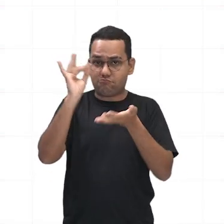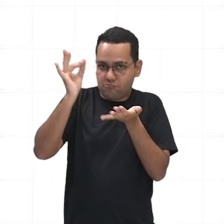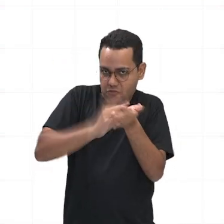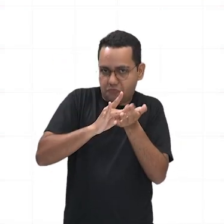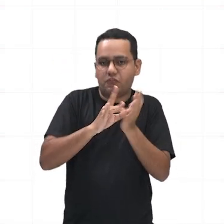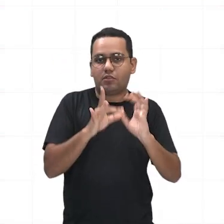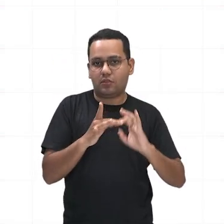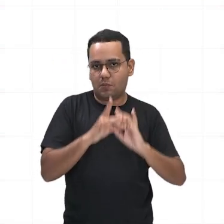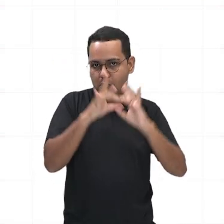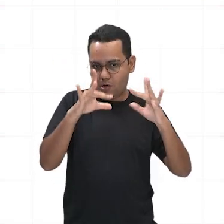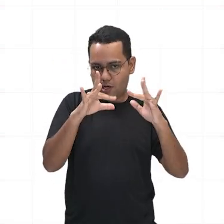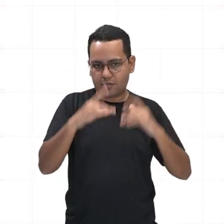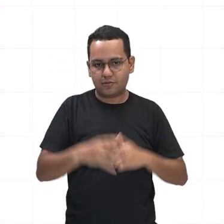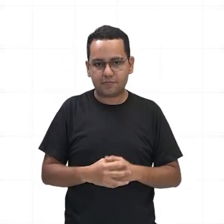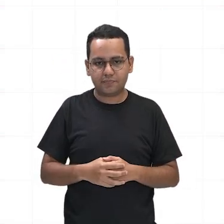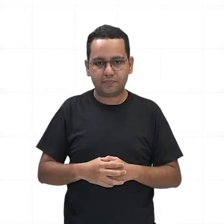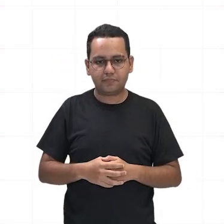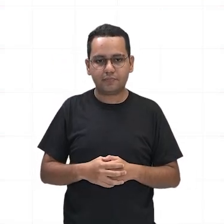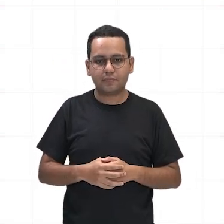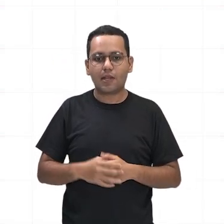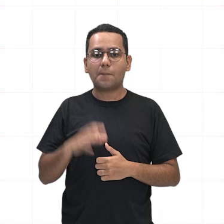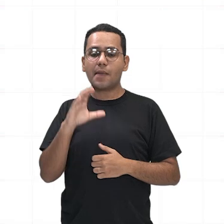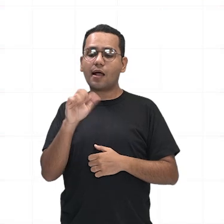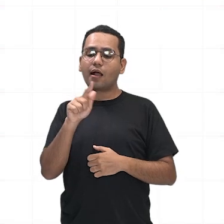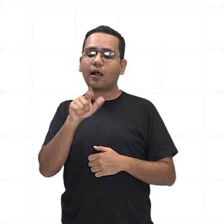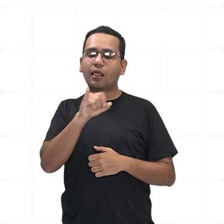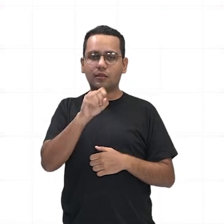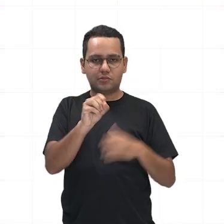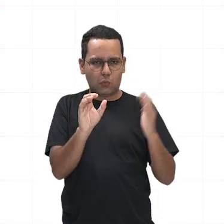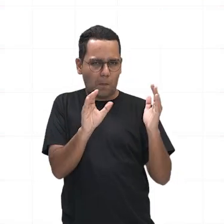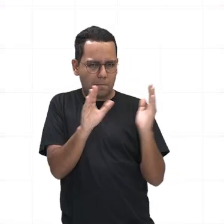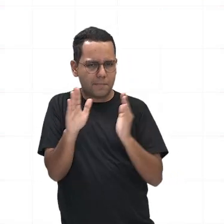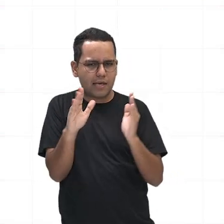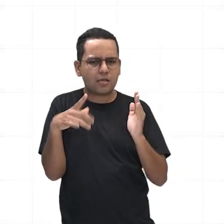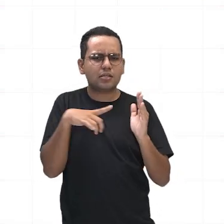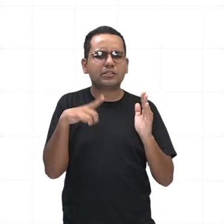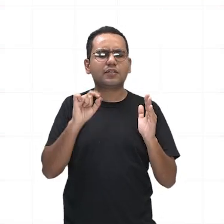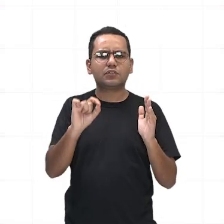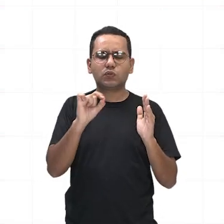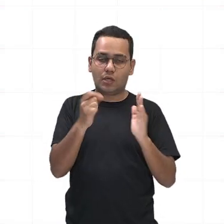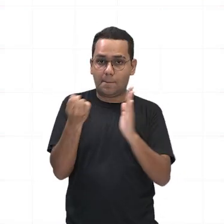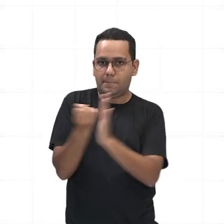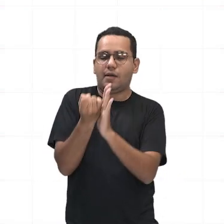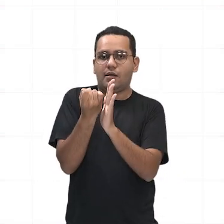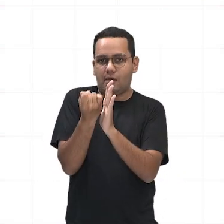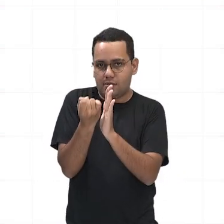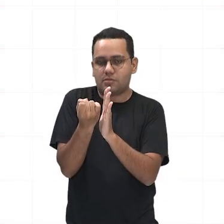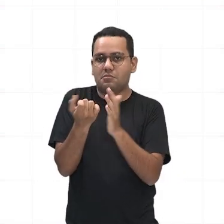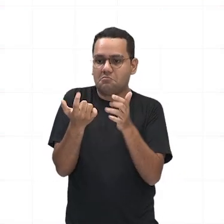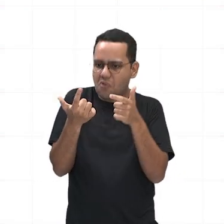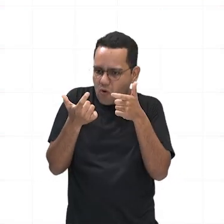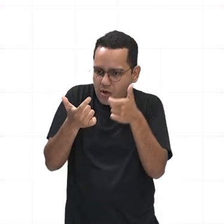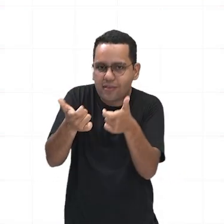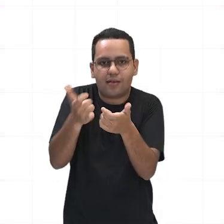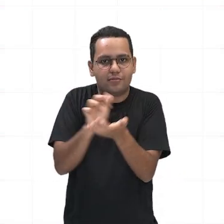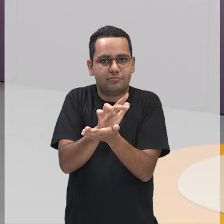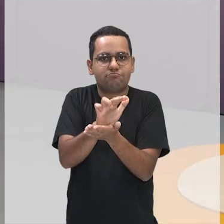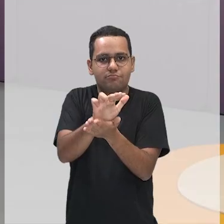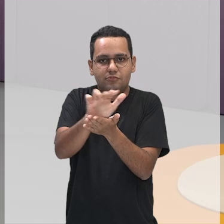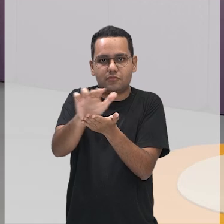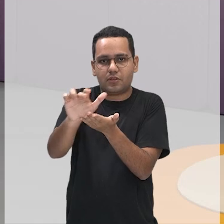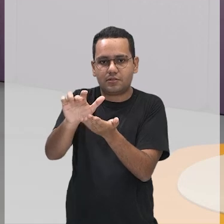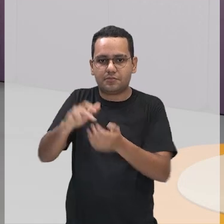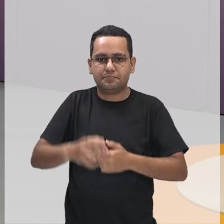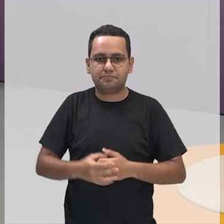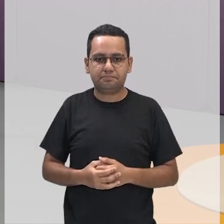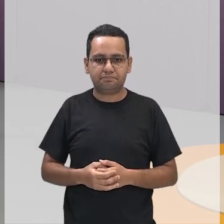ateniense. O período clássico também vai ser formado e caracterizado também por várias guerras. Então,